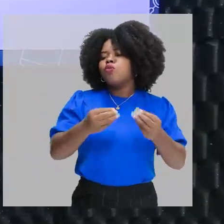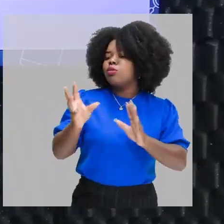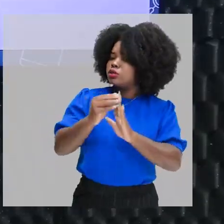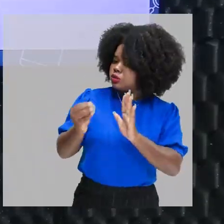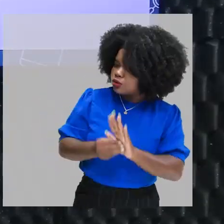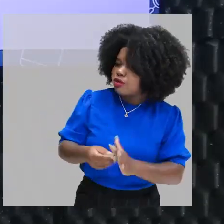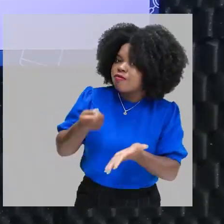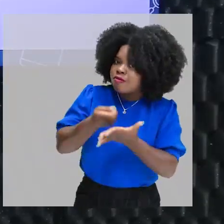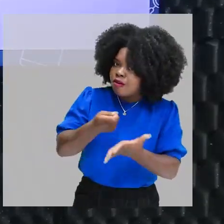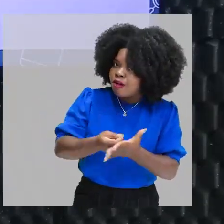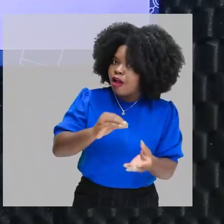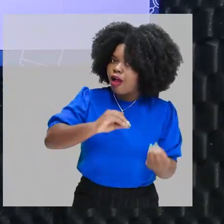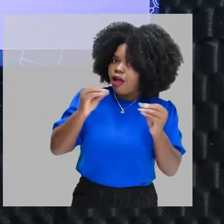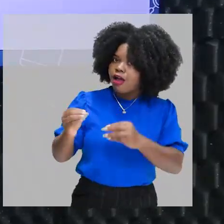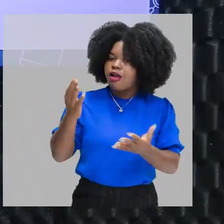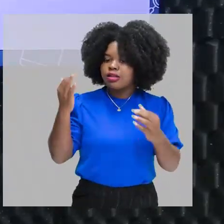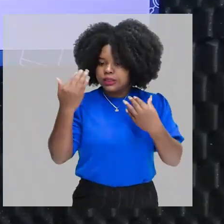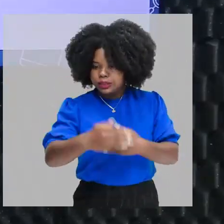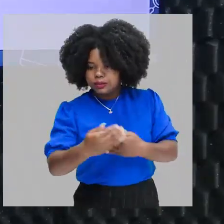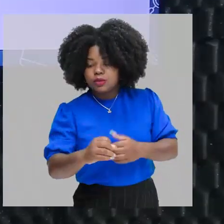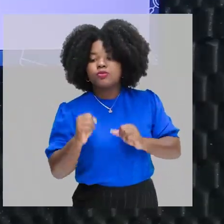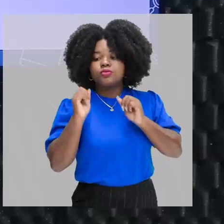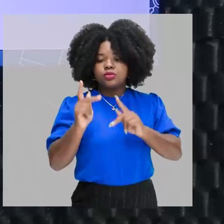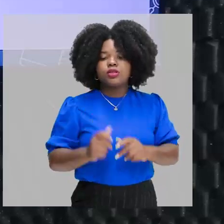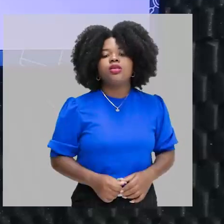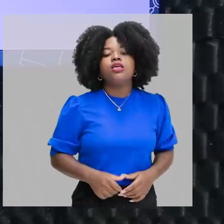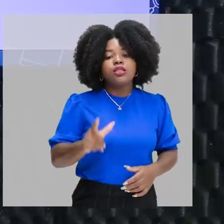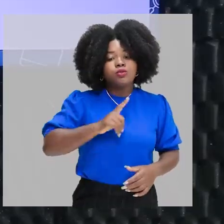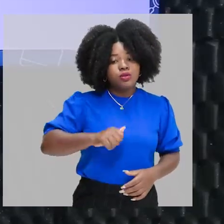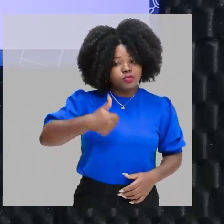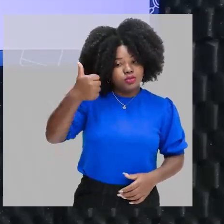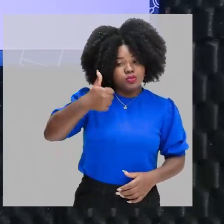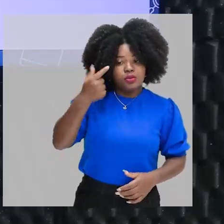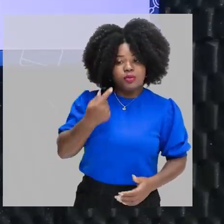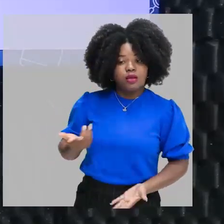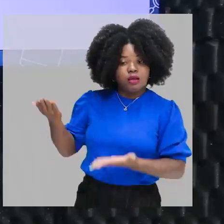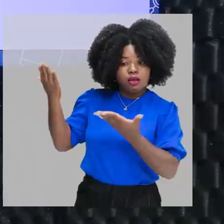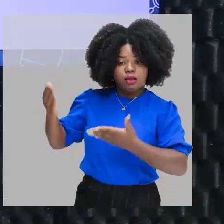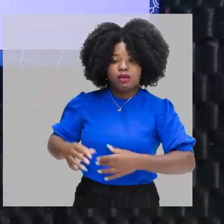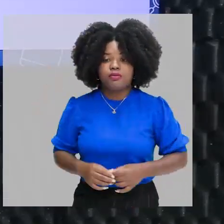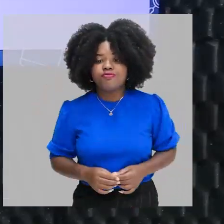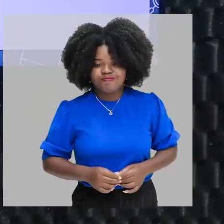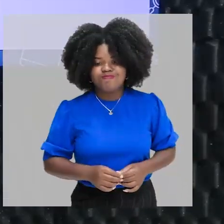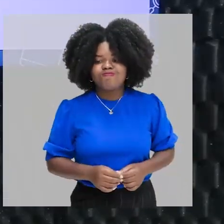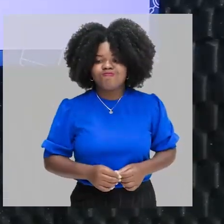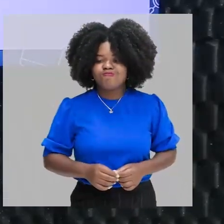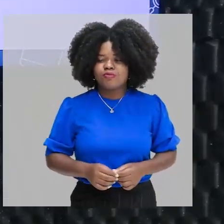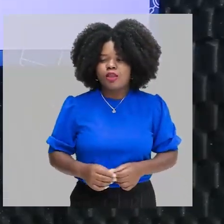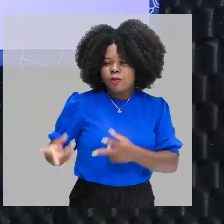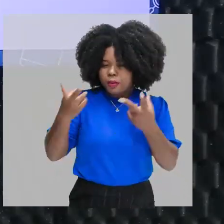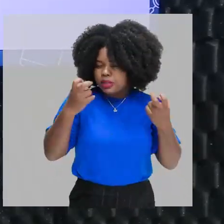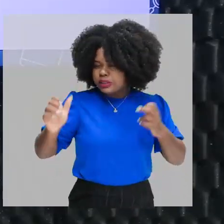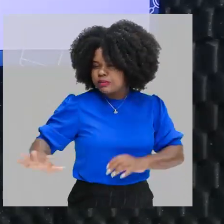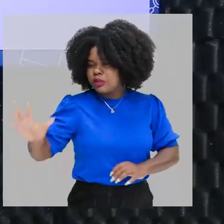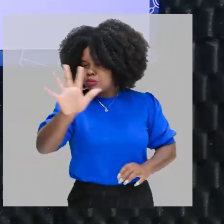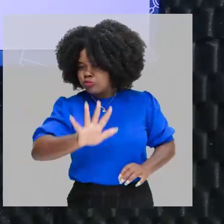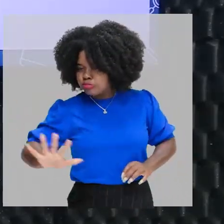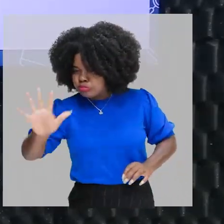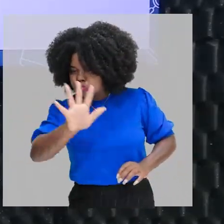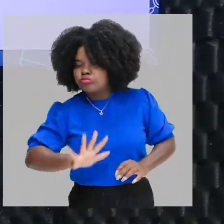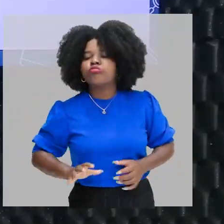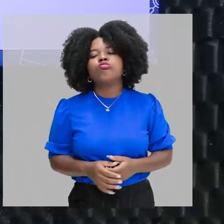foi cobrado, tá bom? Então, o nosso roteiro hoje nós vamos ter reggae overview, dando uma visão geral sobre o